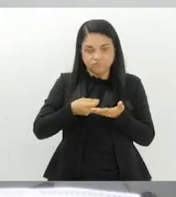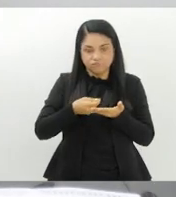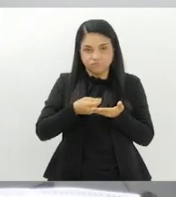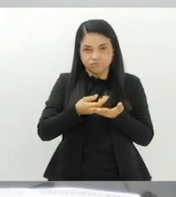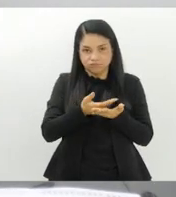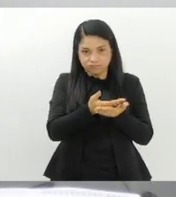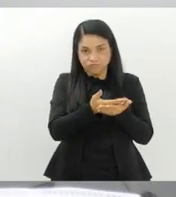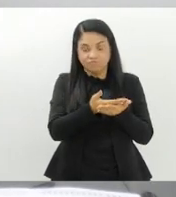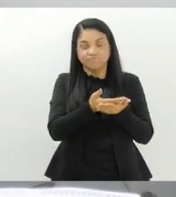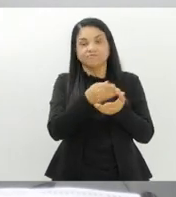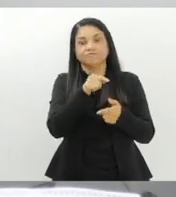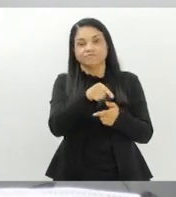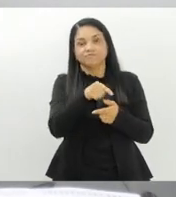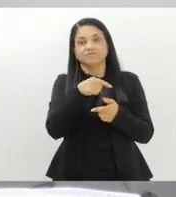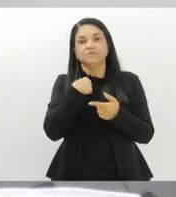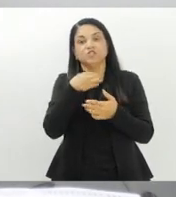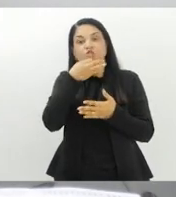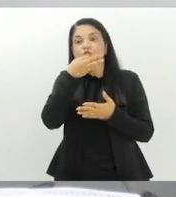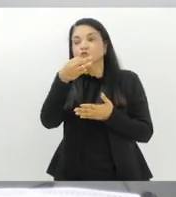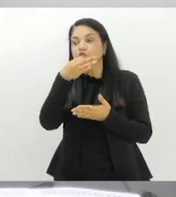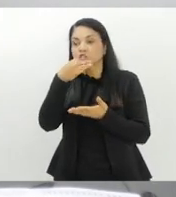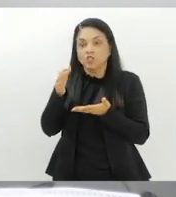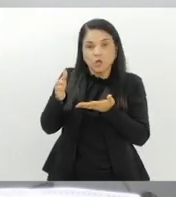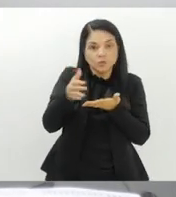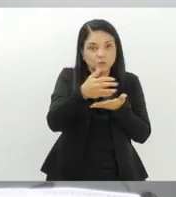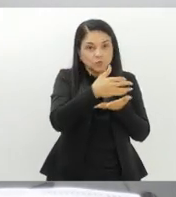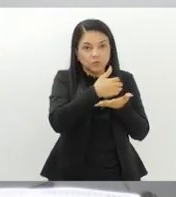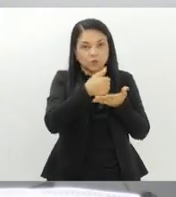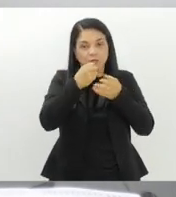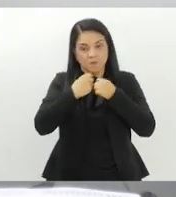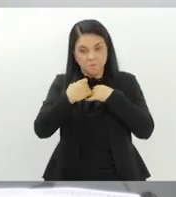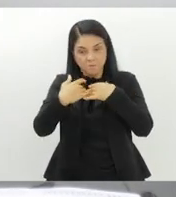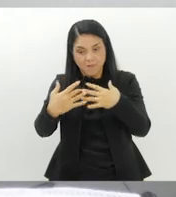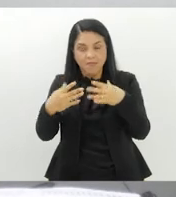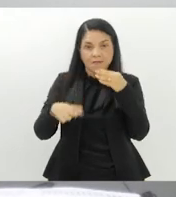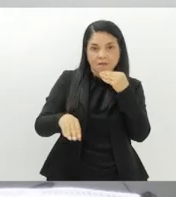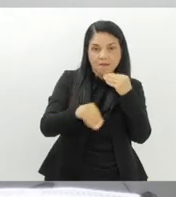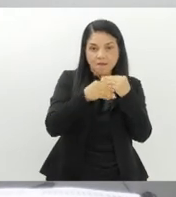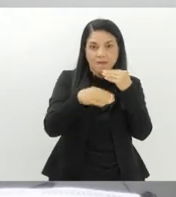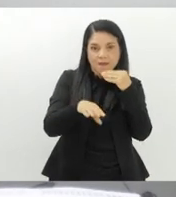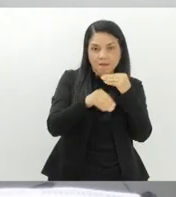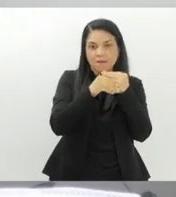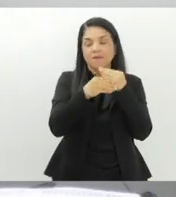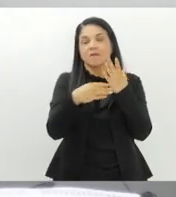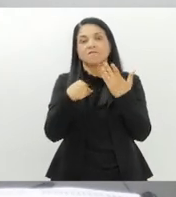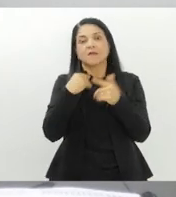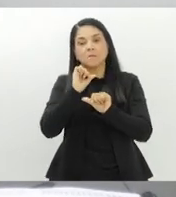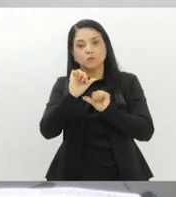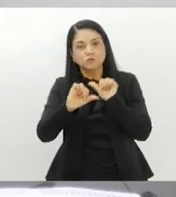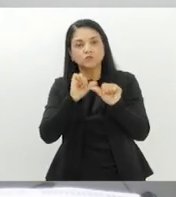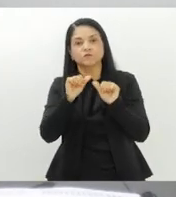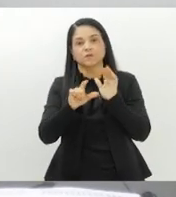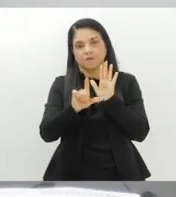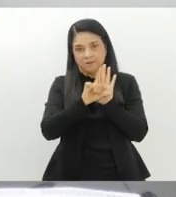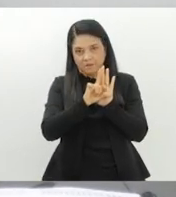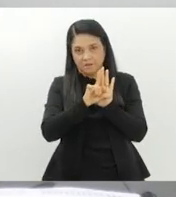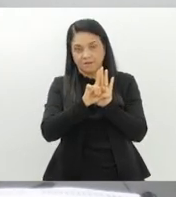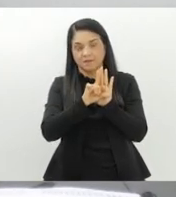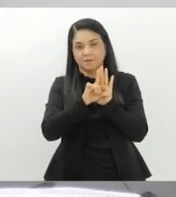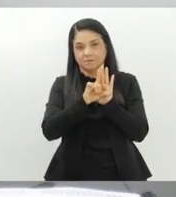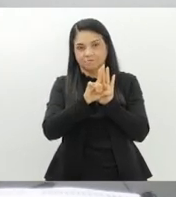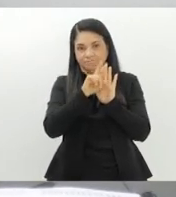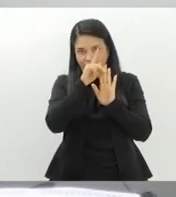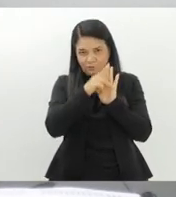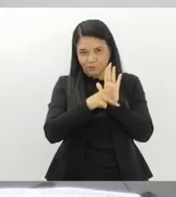recolher sugestões e, em audiências, em emendas, a gente vai modificando. Eu tenho mais de 200